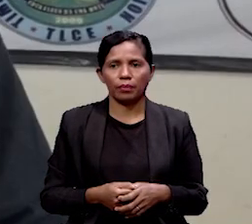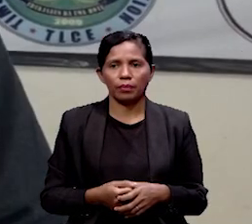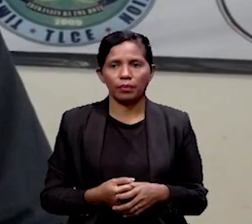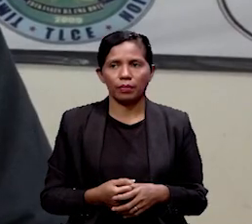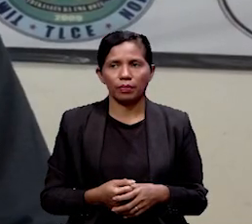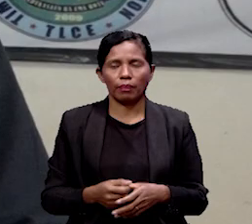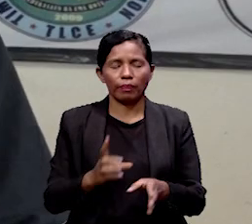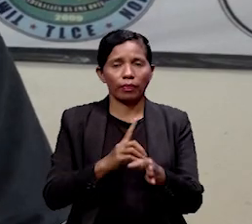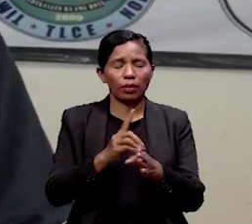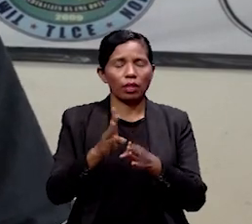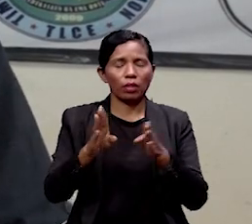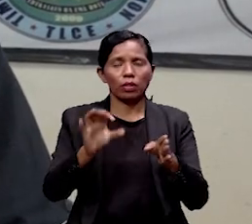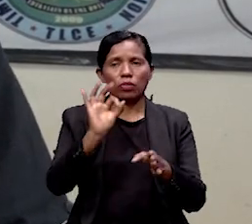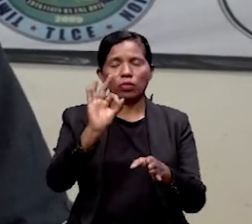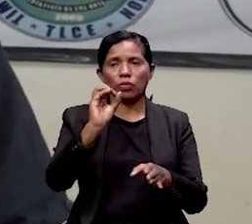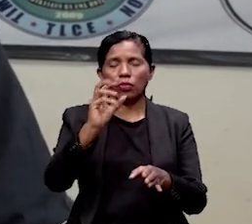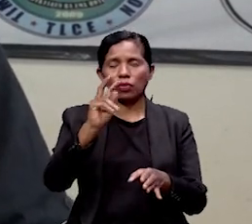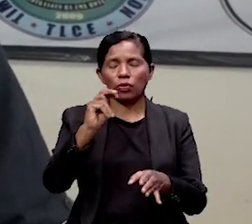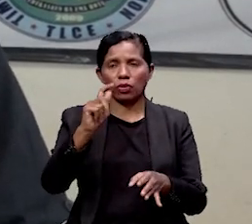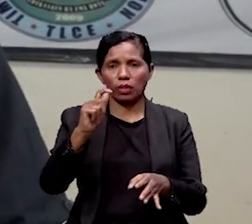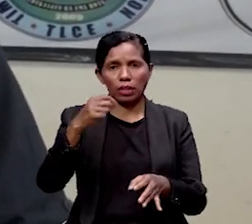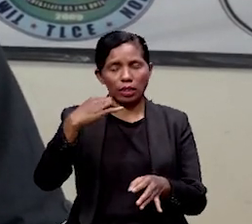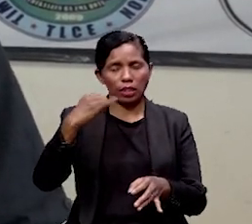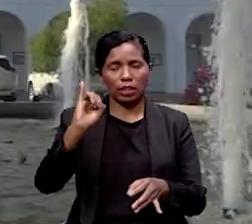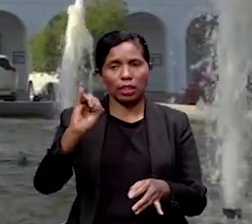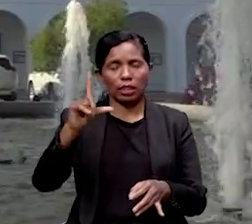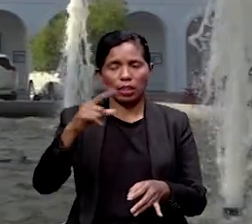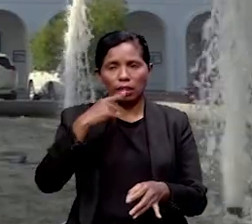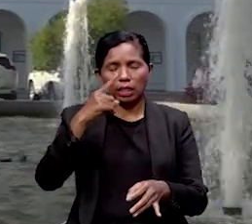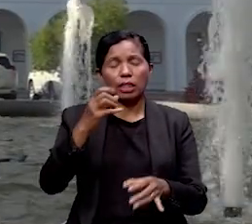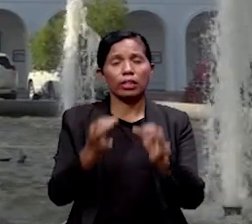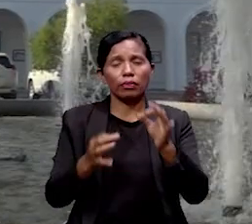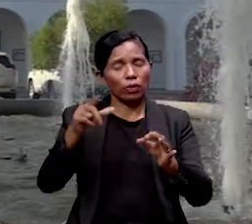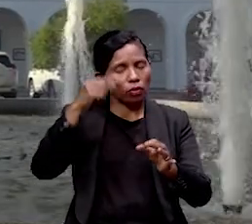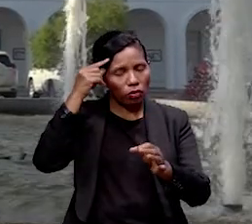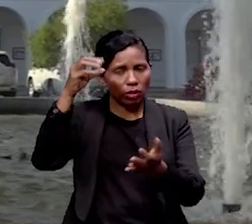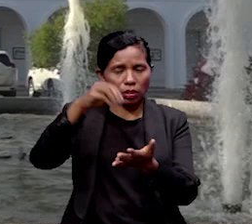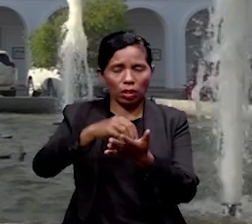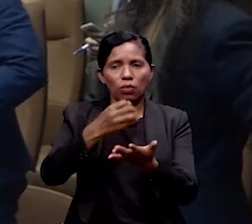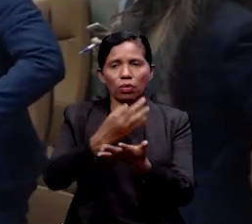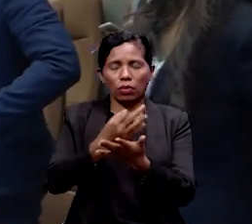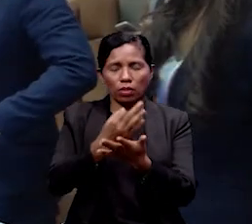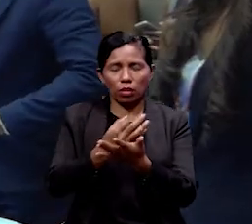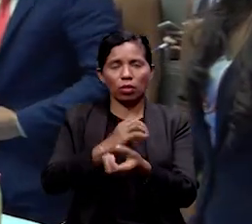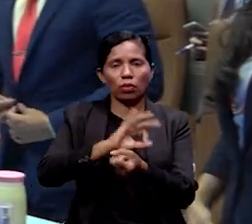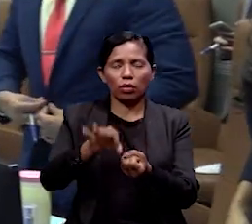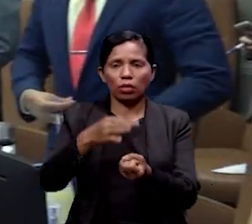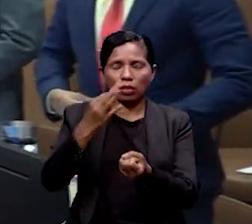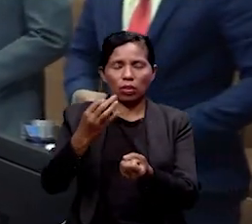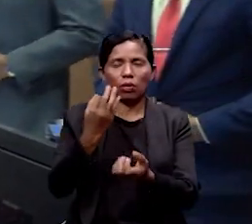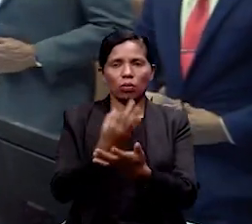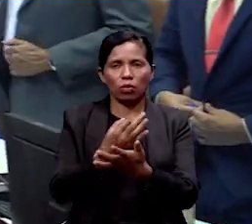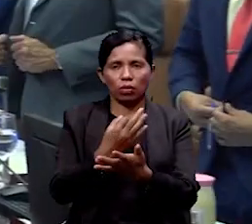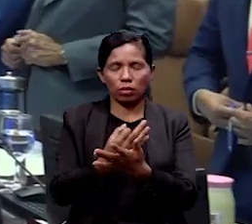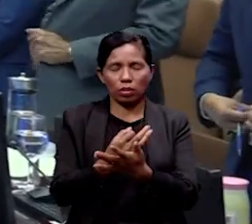Diretor Frontil Daniel dos Santos do Carmo ATT, mesmo o Governo aloca orçamento e refundo do Covid-19 o montante